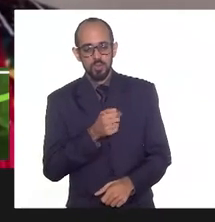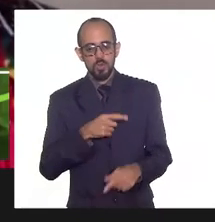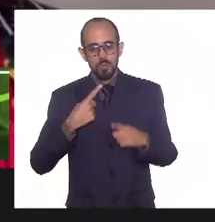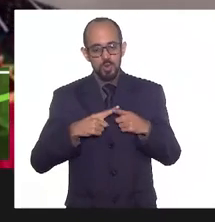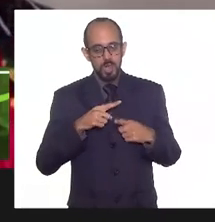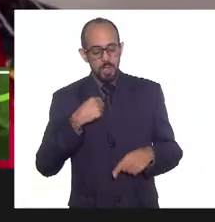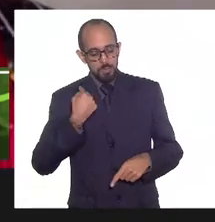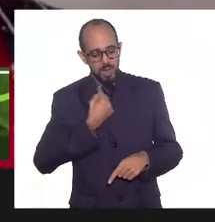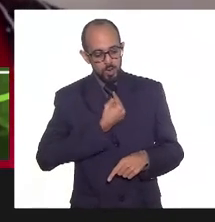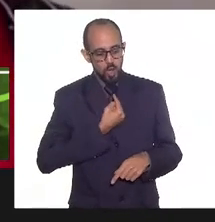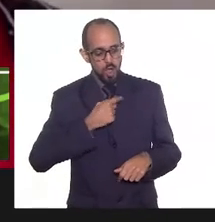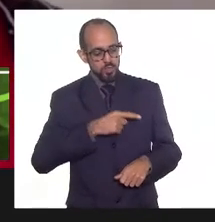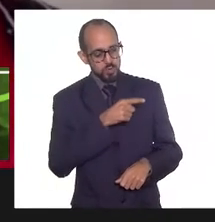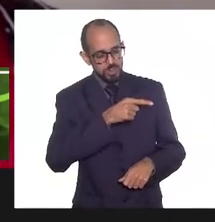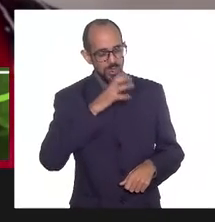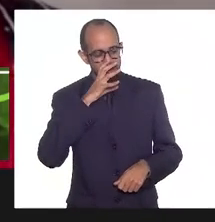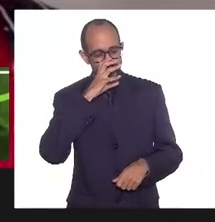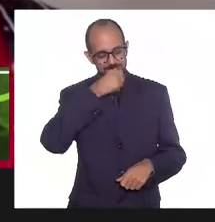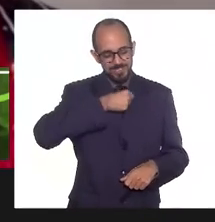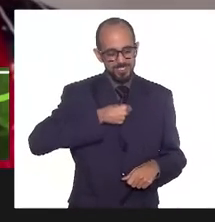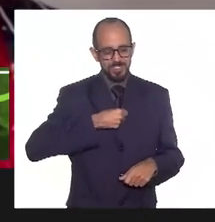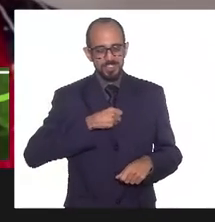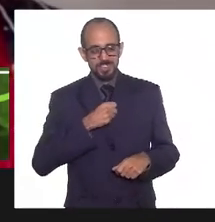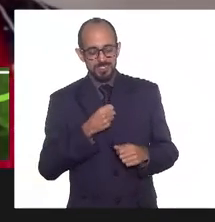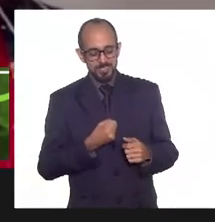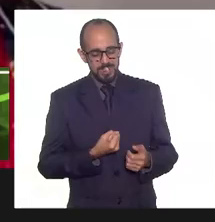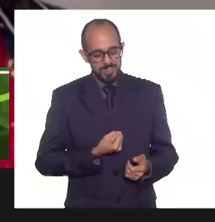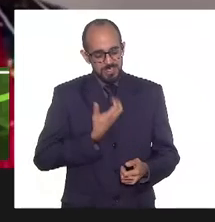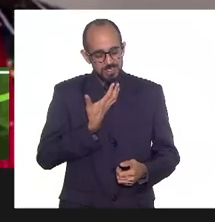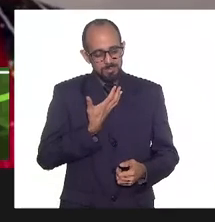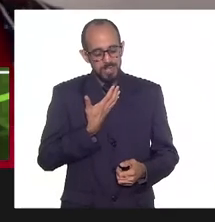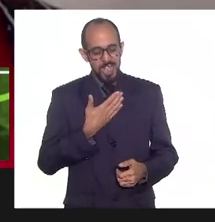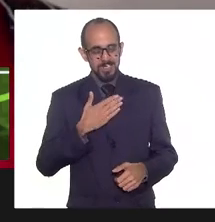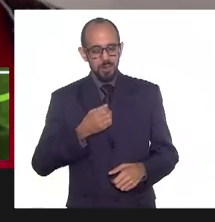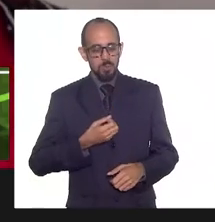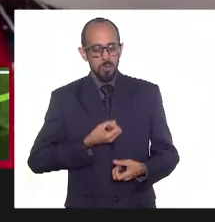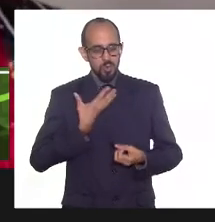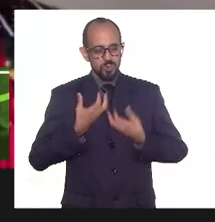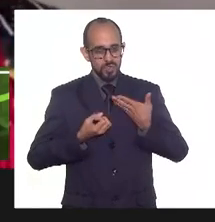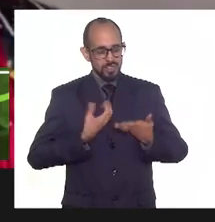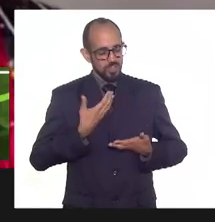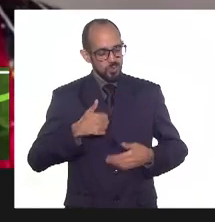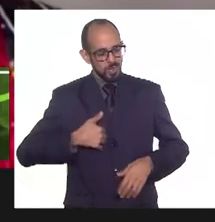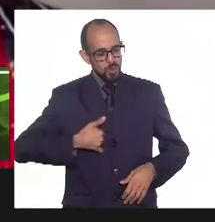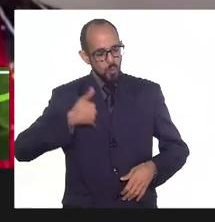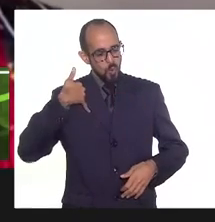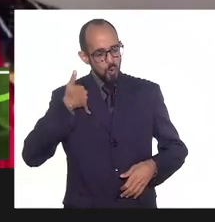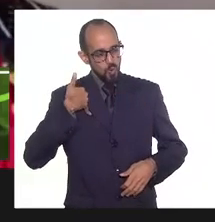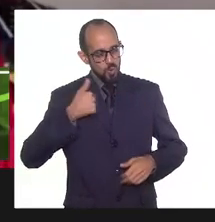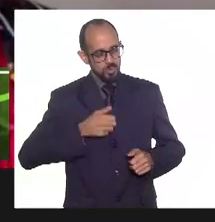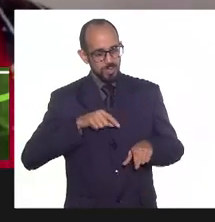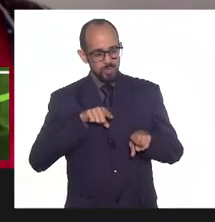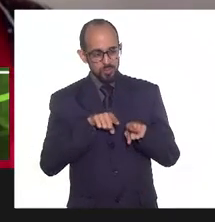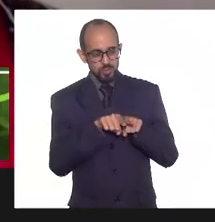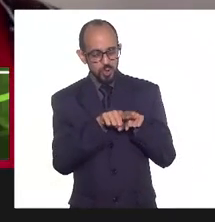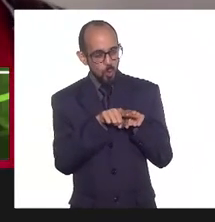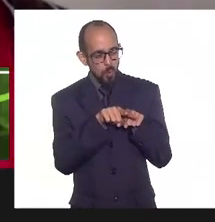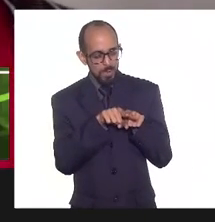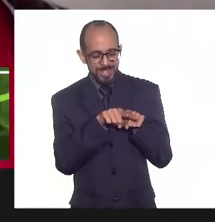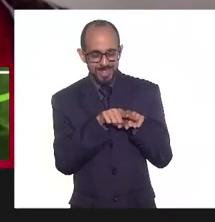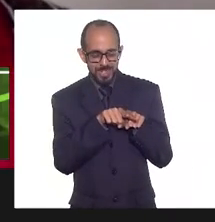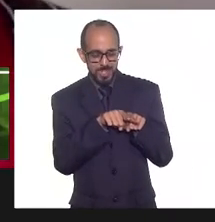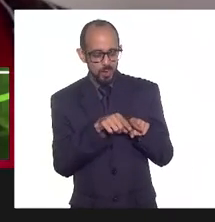nós é a fonte de resistência e de inspiração eu tenho muito orgulho de ter você como companheiro de parlamento